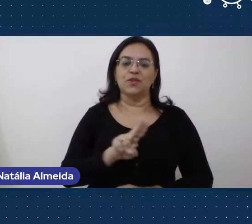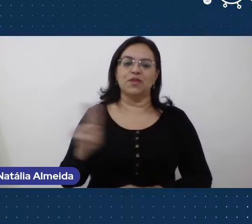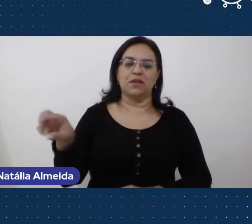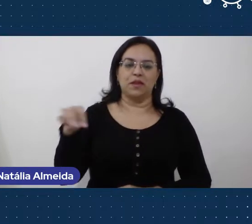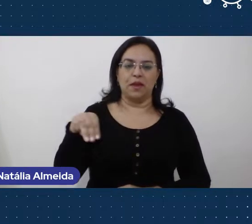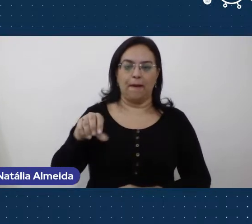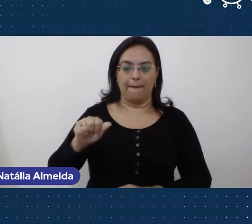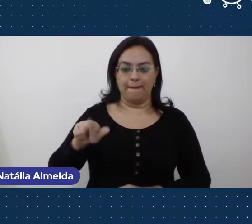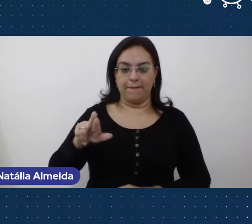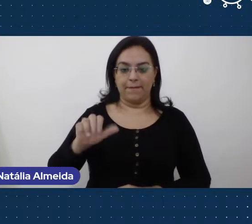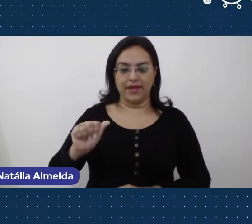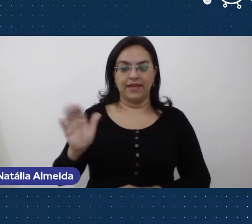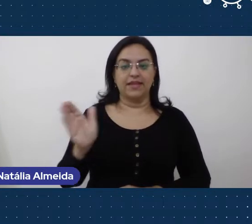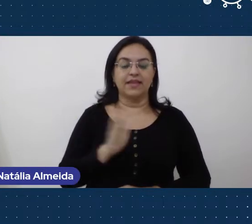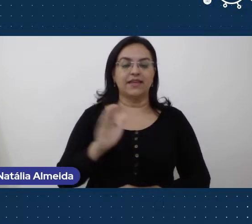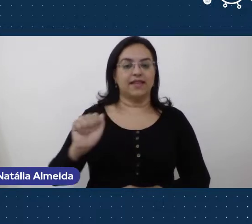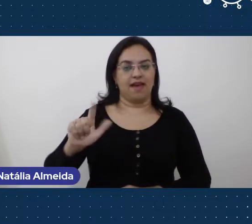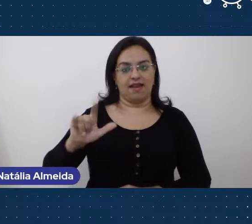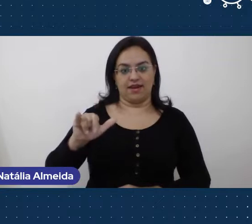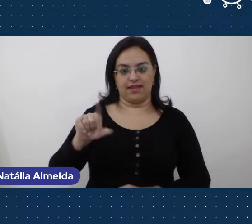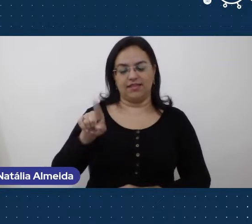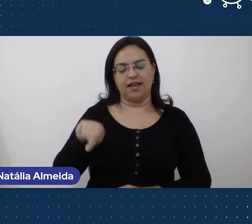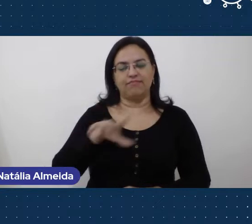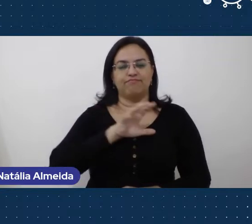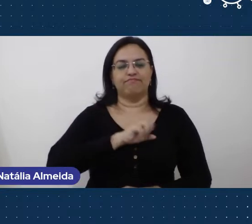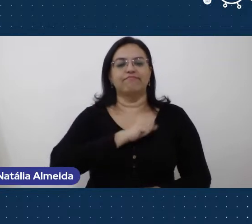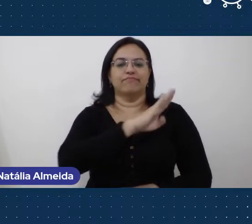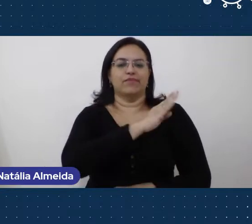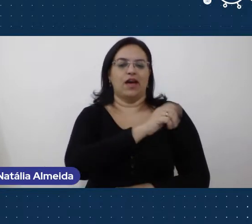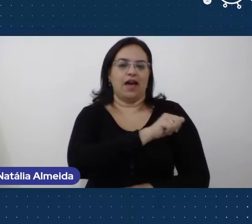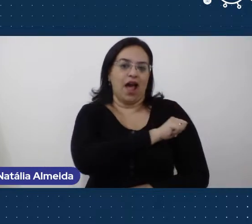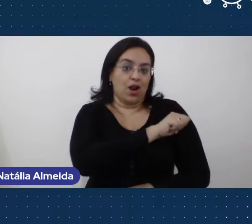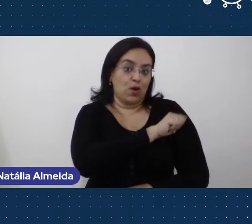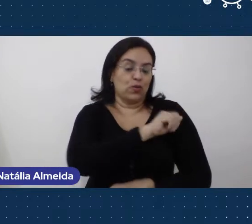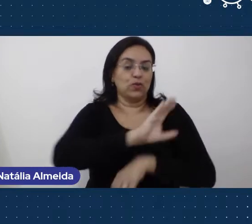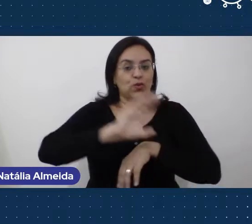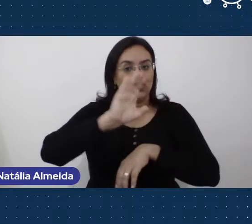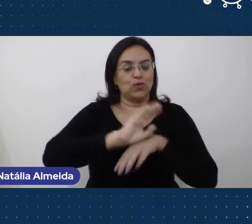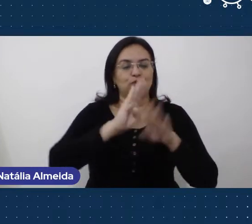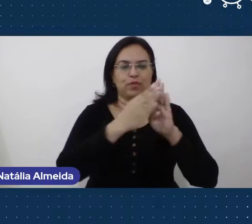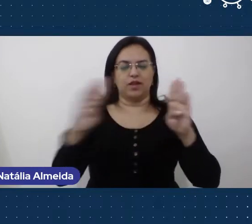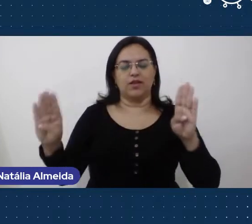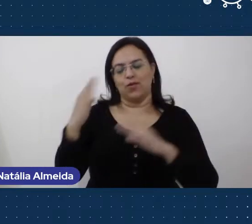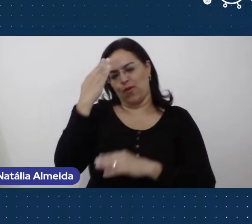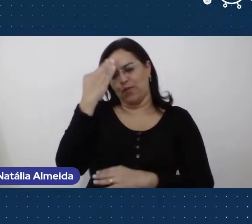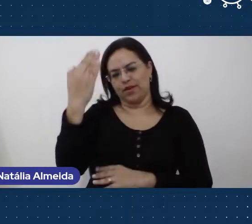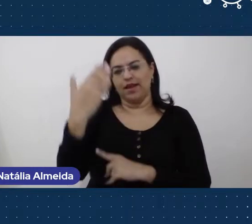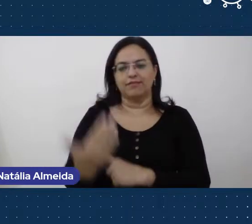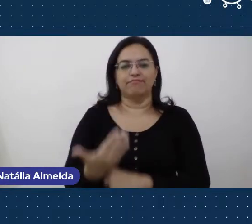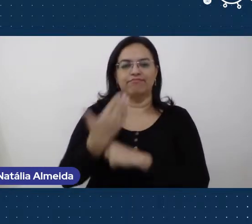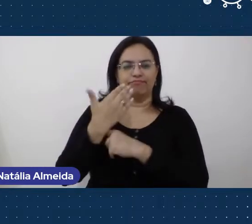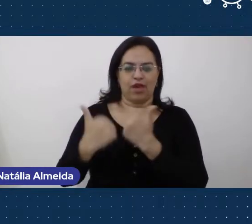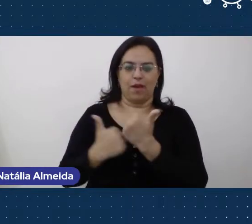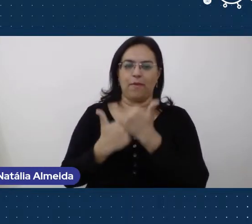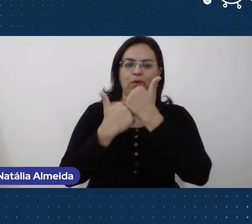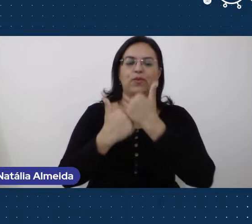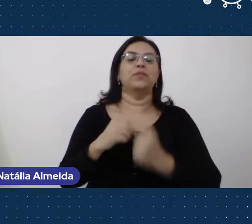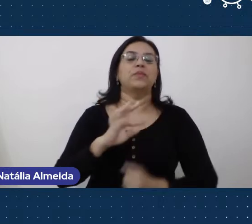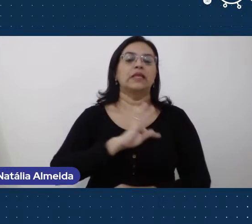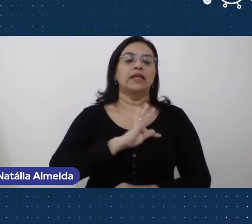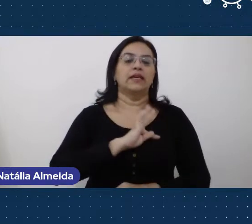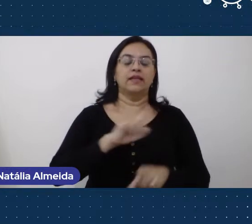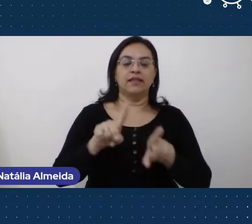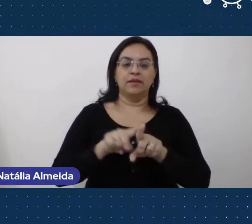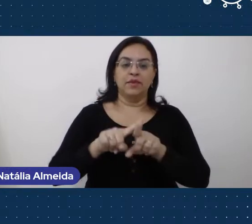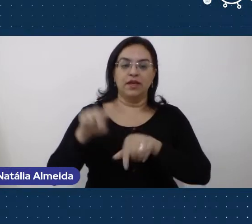querida aluna do curso de Biblioteconomia. Muito obrigada aí, Maria Alice, pelo apoio técnico. Na supervisão dessa live